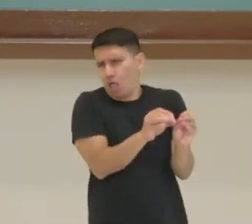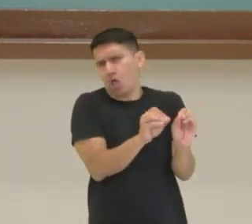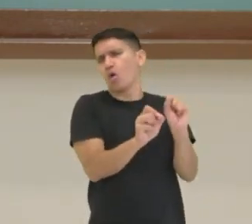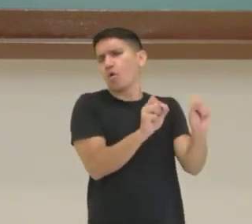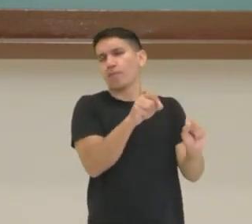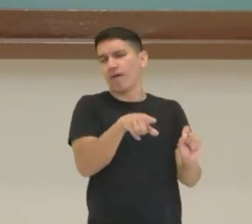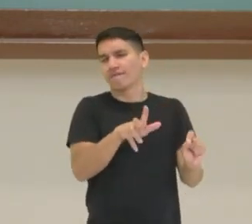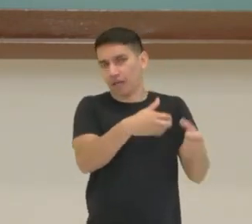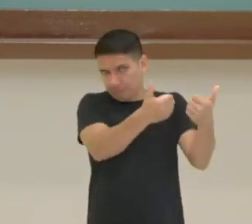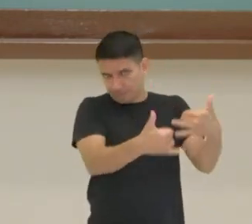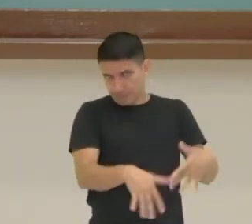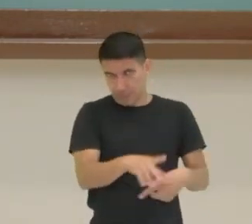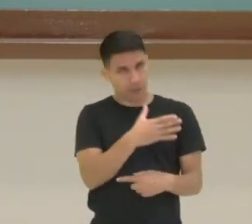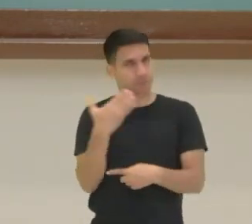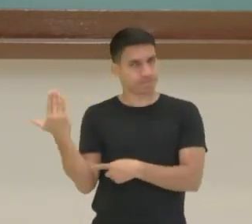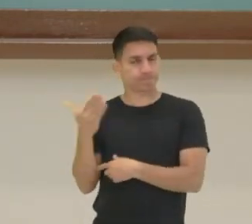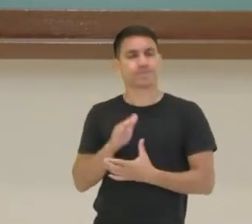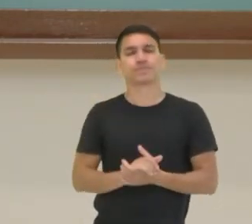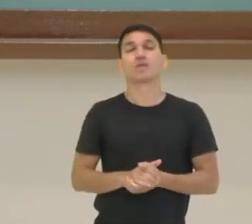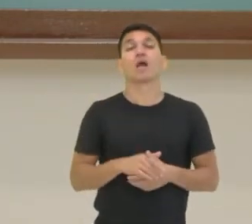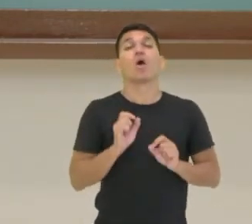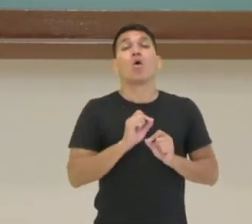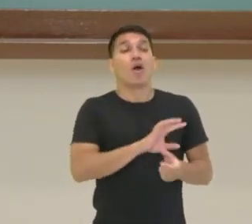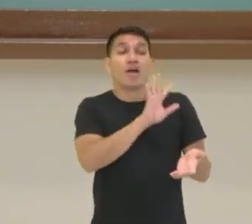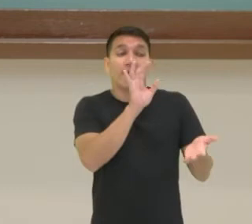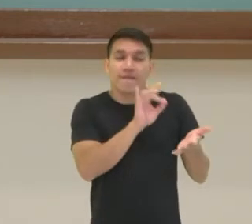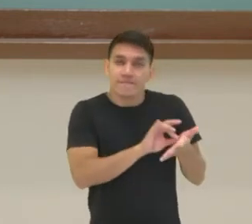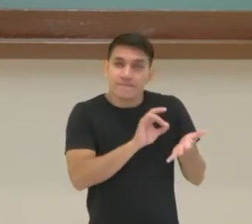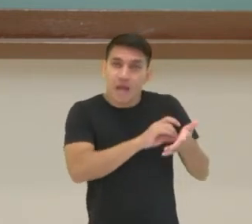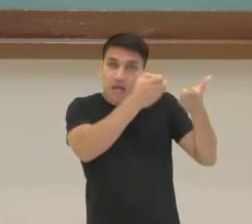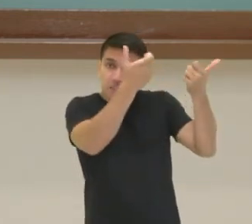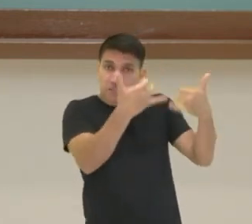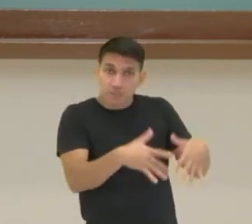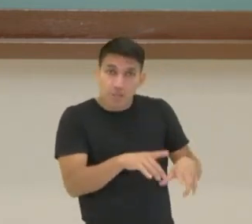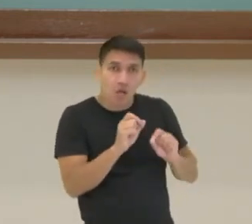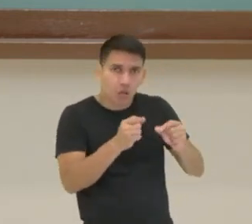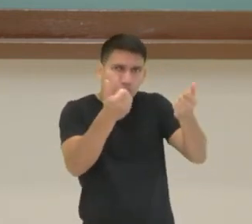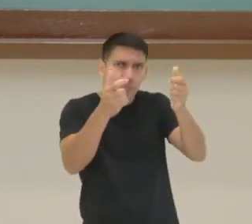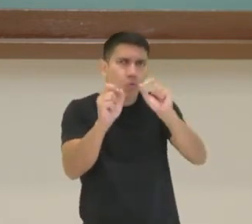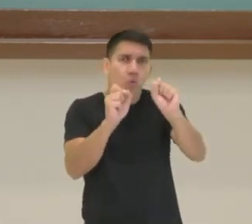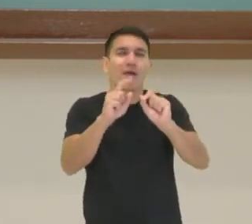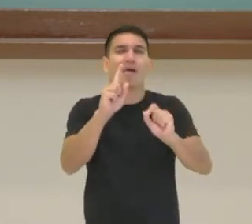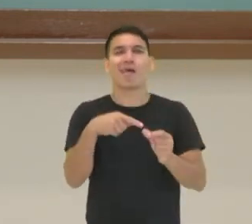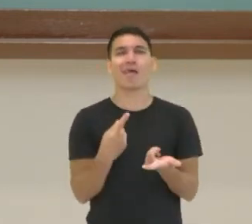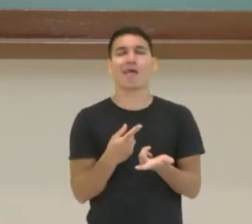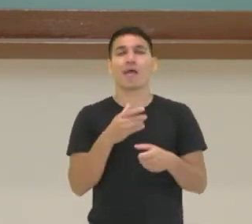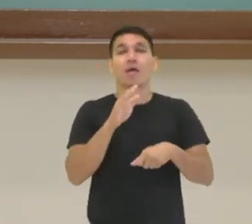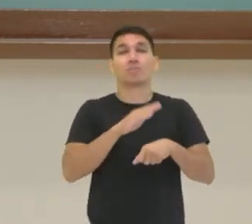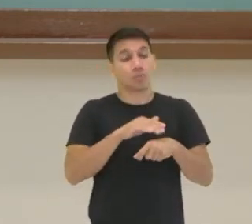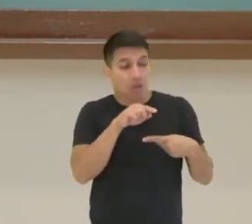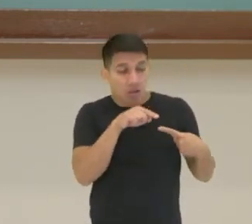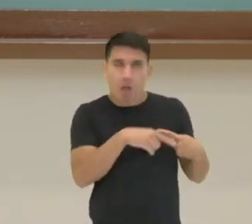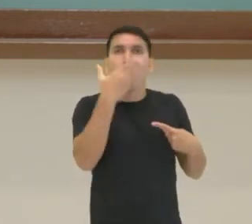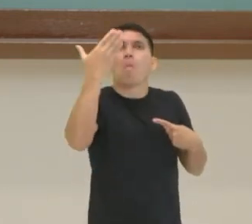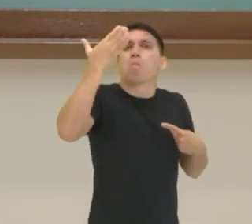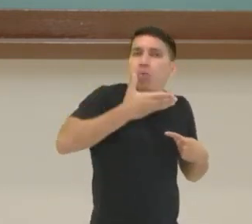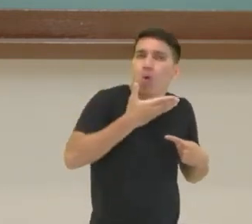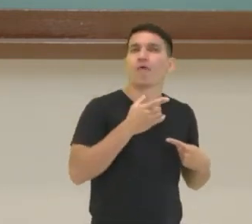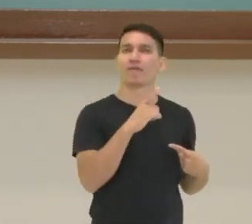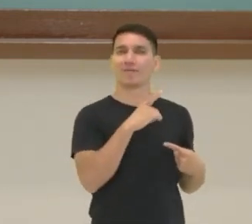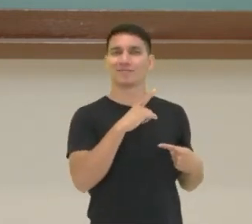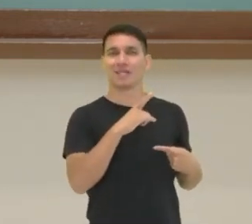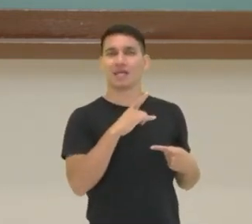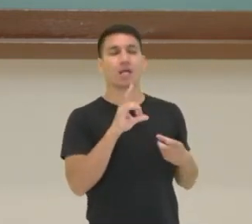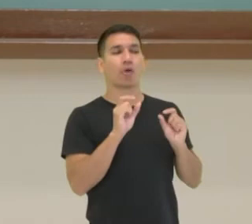vamos observar também na parte escrita, mas falando aqui com vocês, fato é aquilo que tem comprovação, algo que